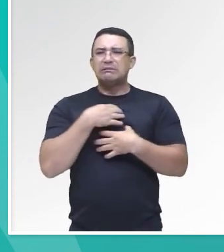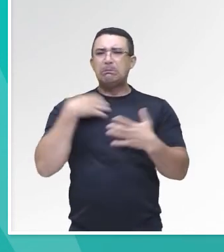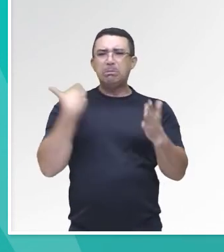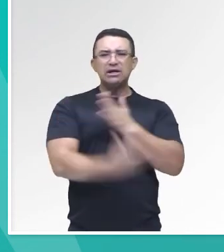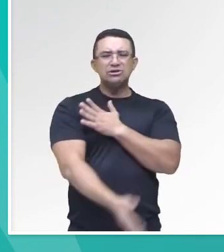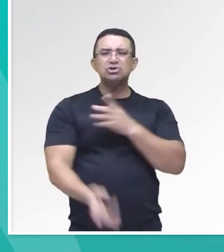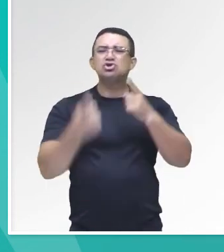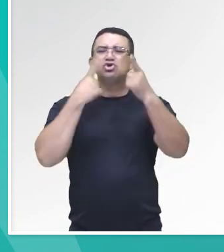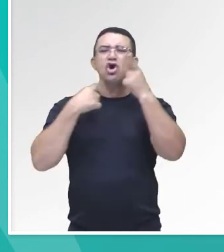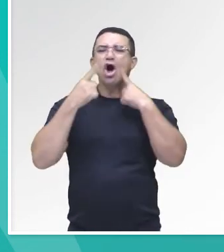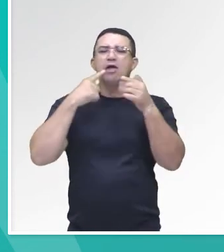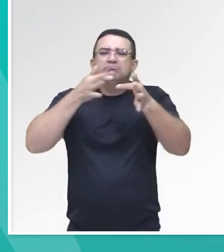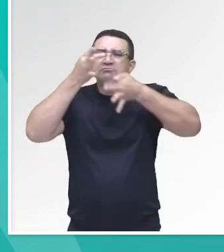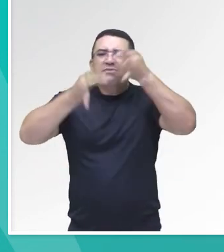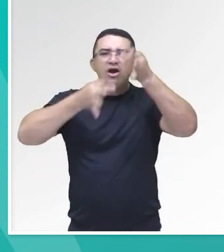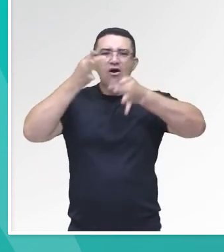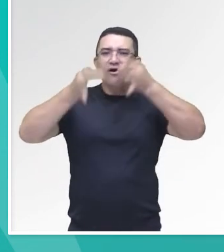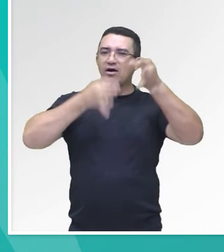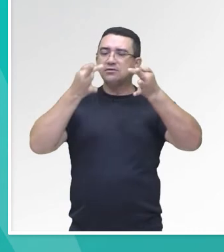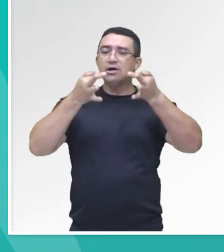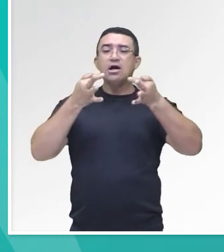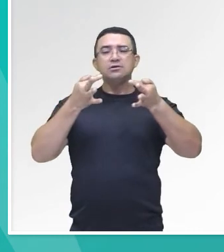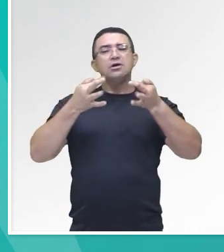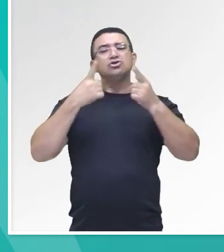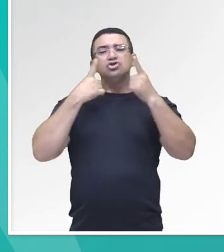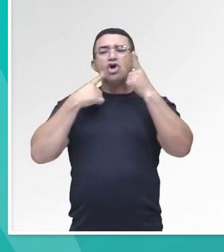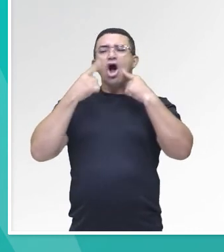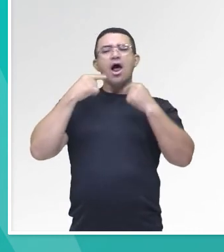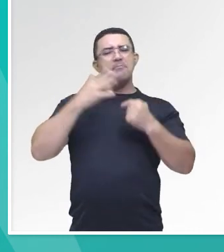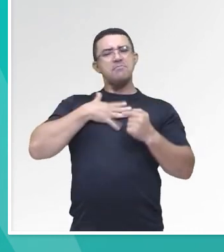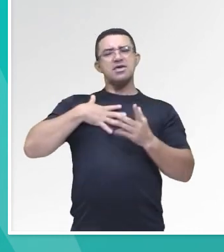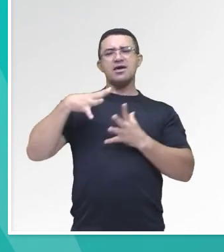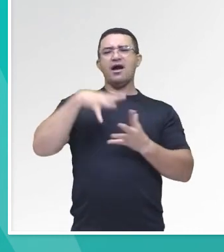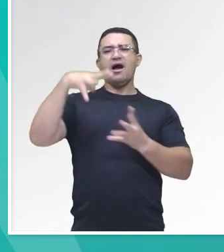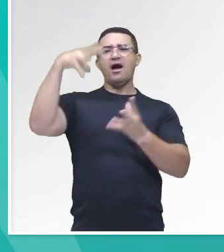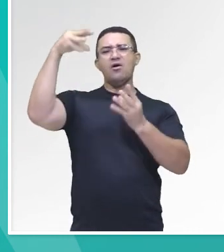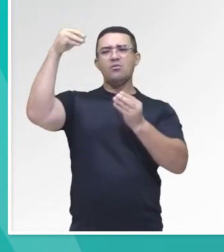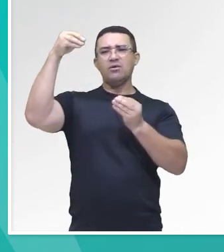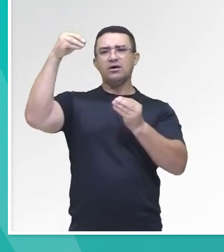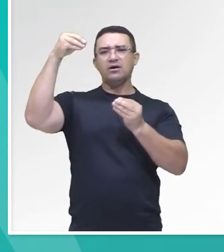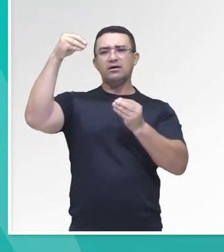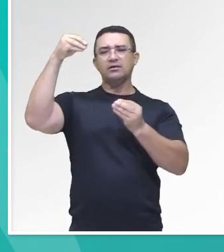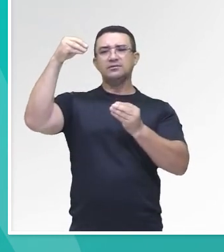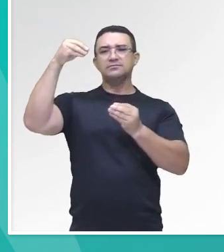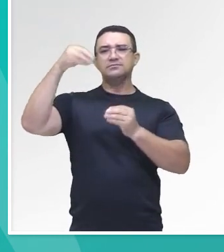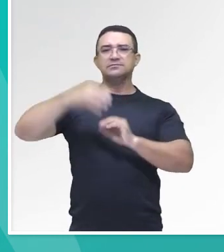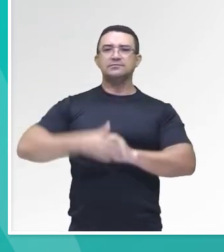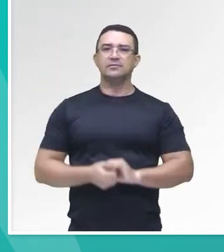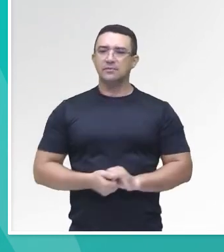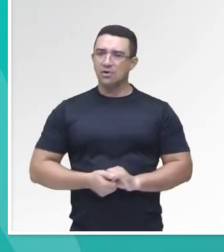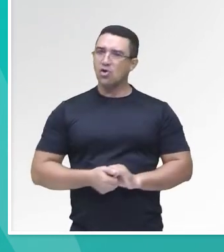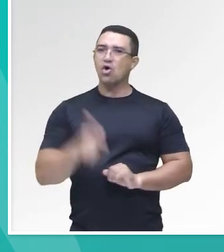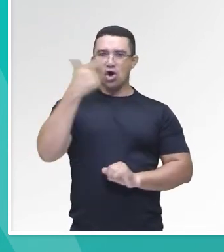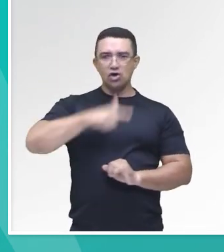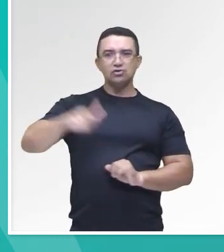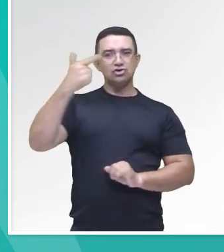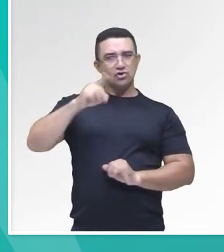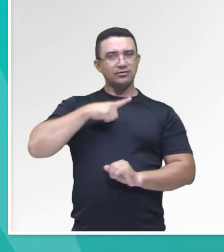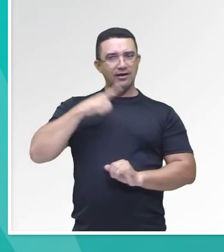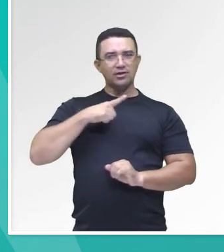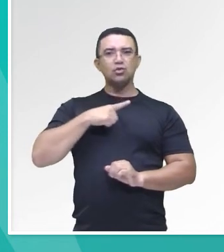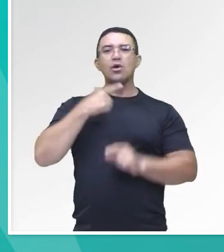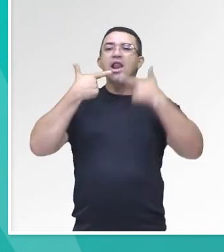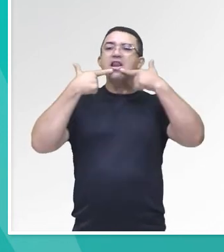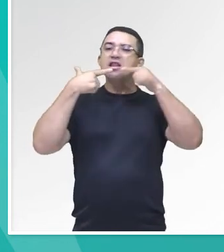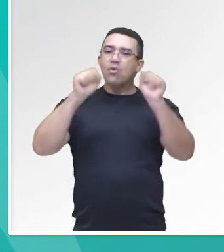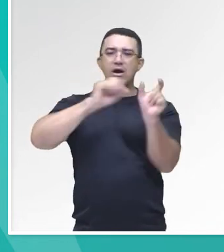rosas. Chora minha alma. Olha só. Aqui eu continuo tendo a linguagem conotativa, né?